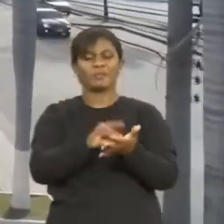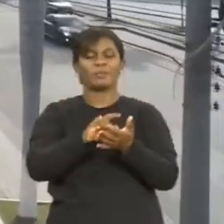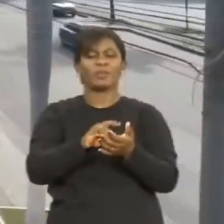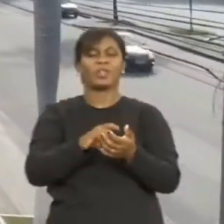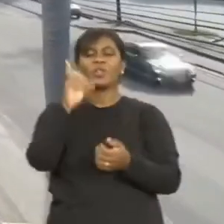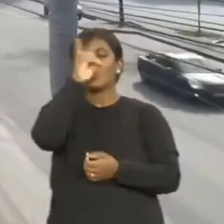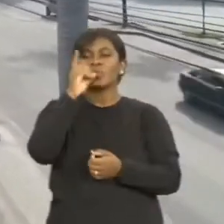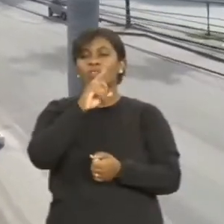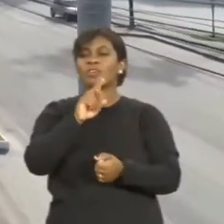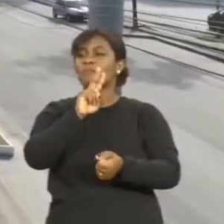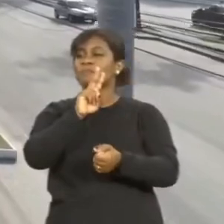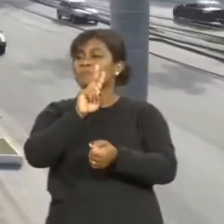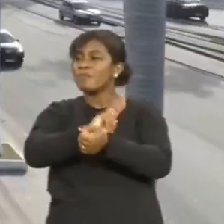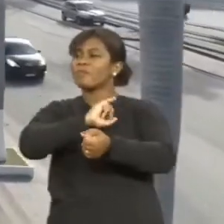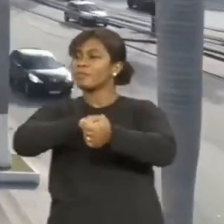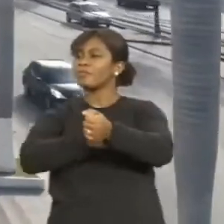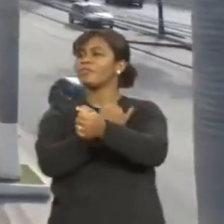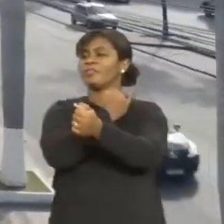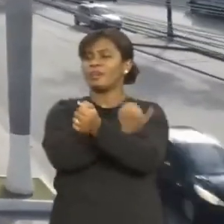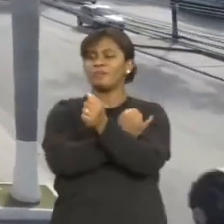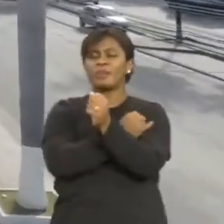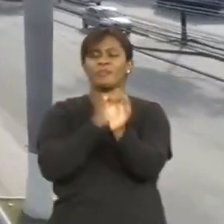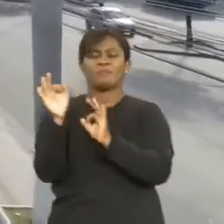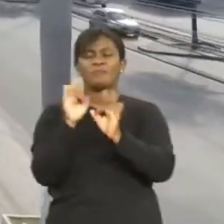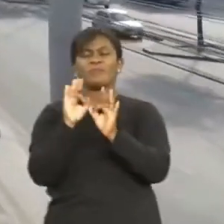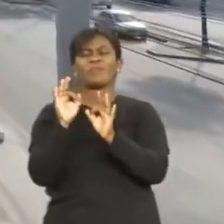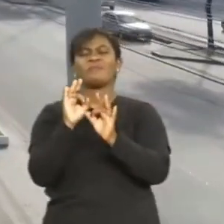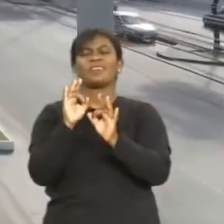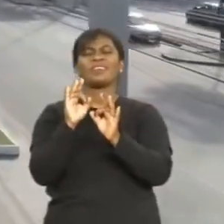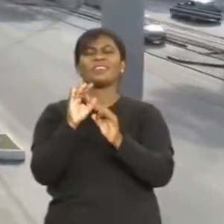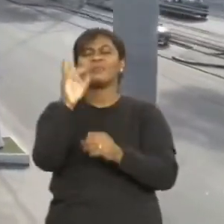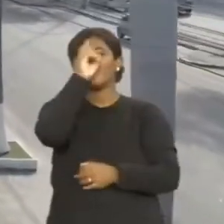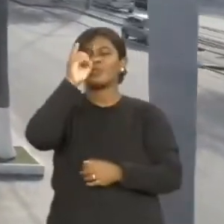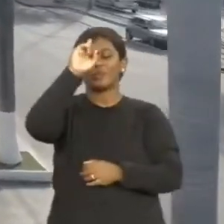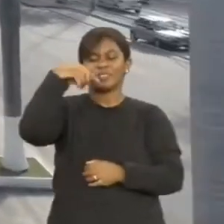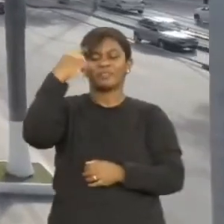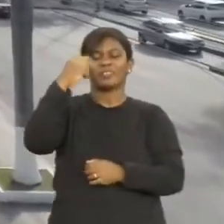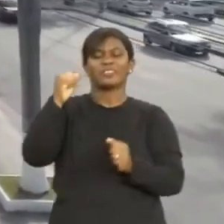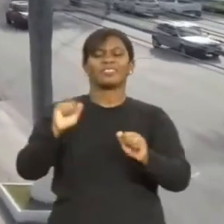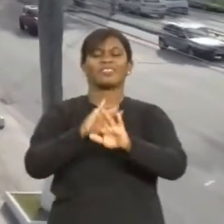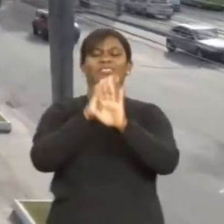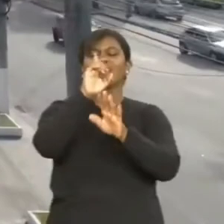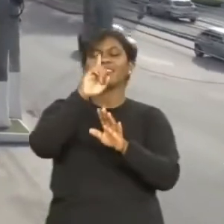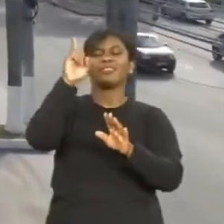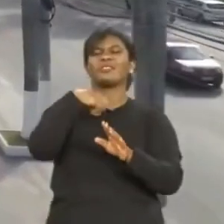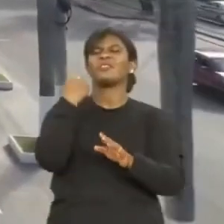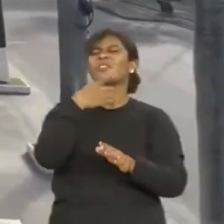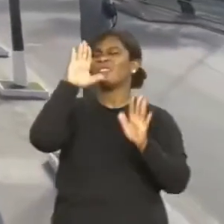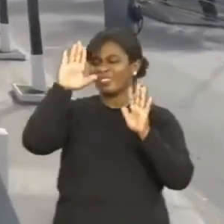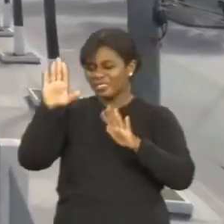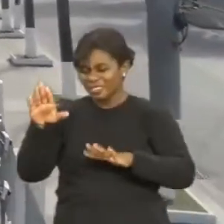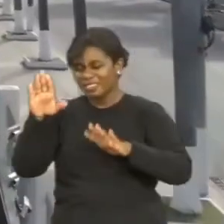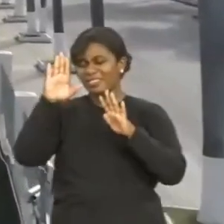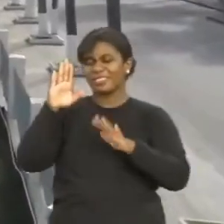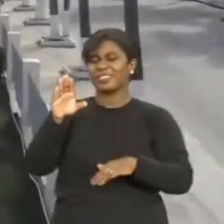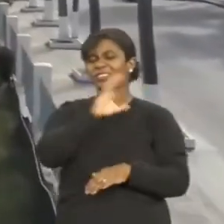Nos prepara, meu Pai, para o domingo que vem. Graças a Deus. Te adoramos, ó